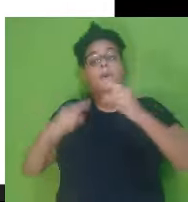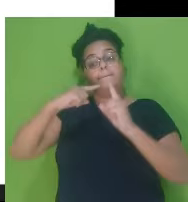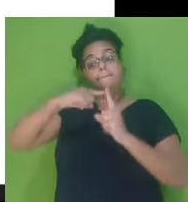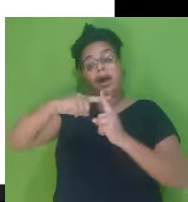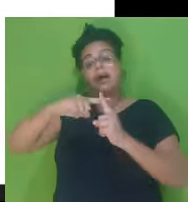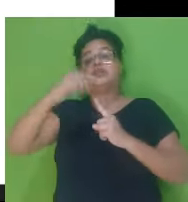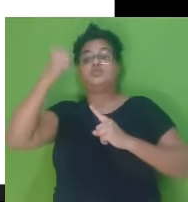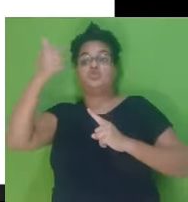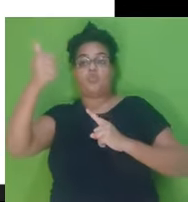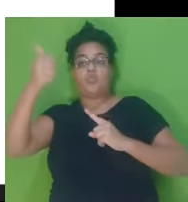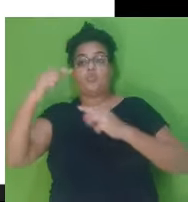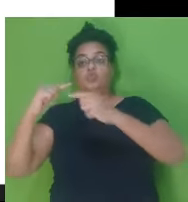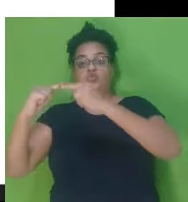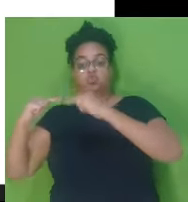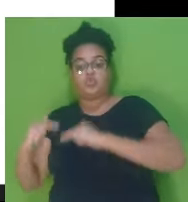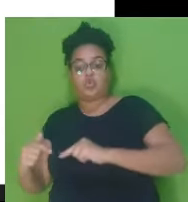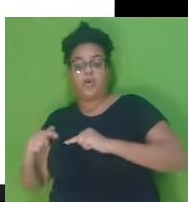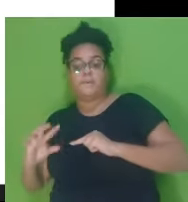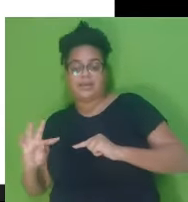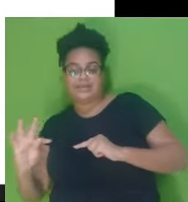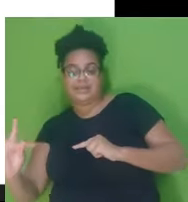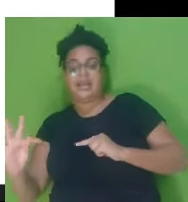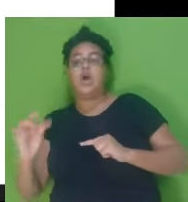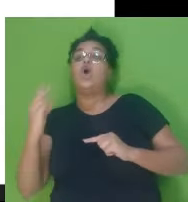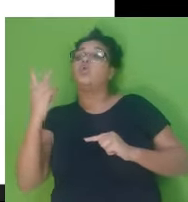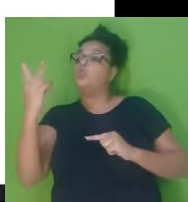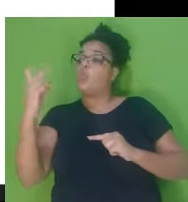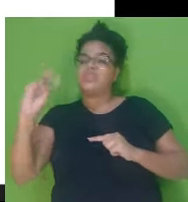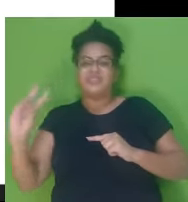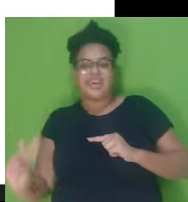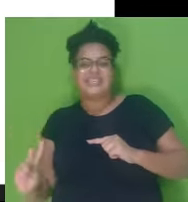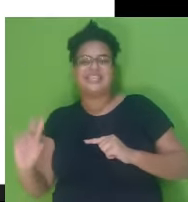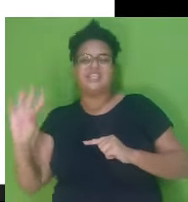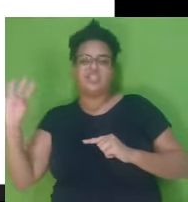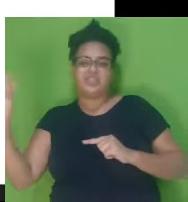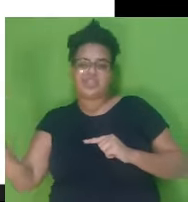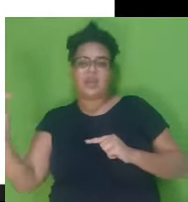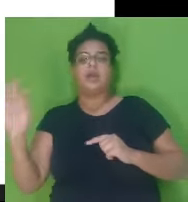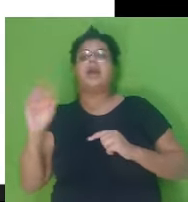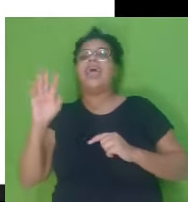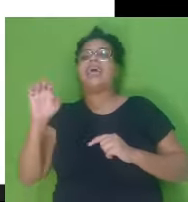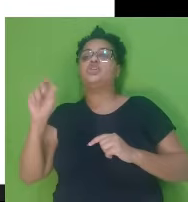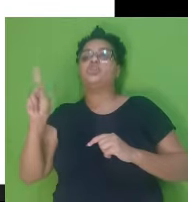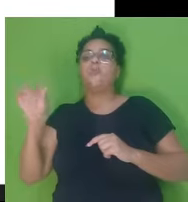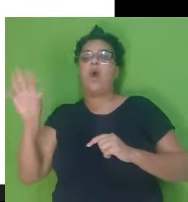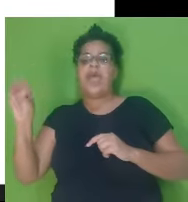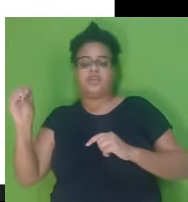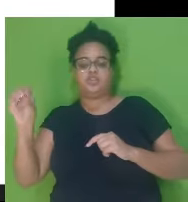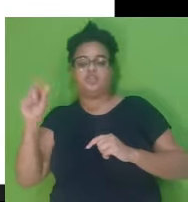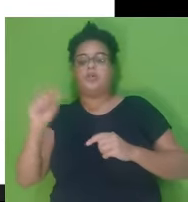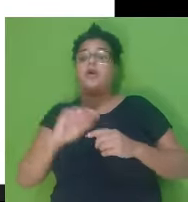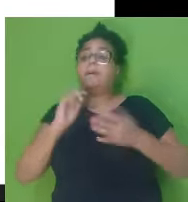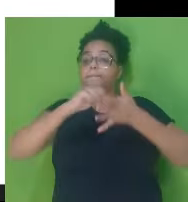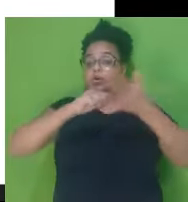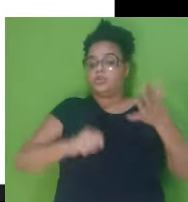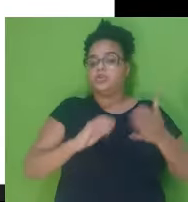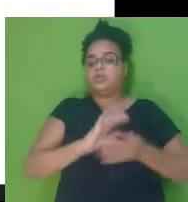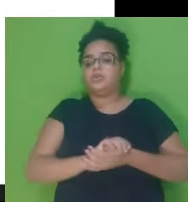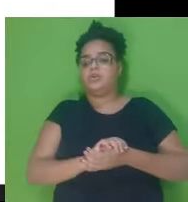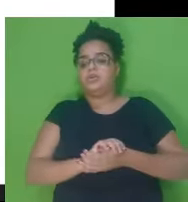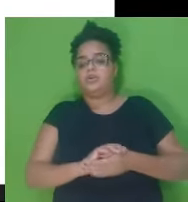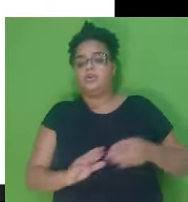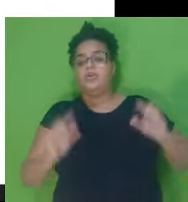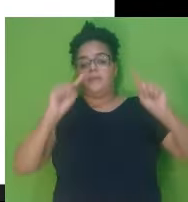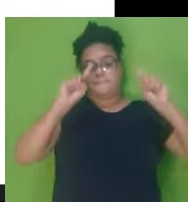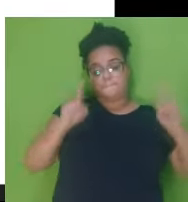t, e aí como o expoente é 2 vezes t, eu posso reescrever essa potência assim, ó,